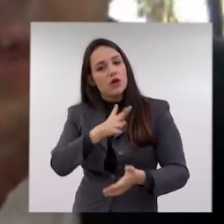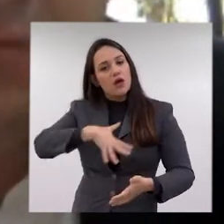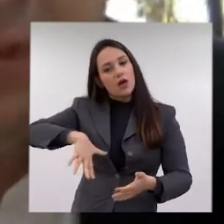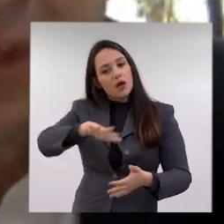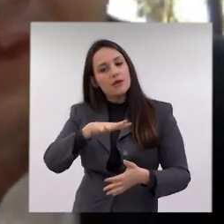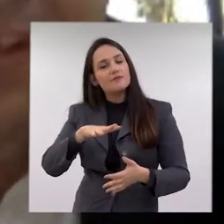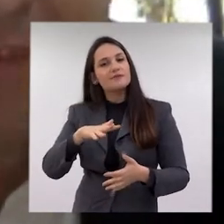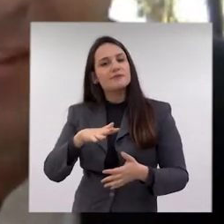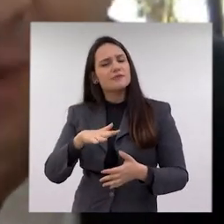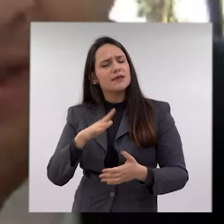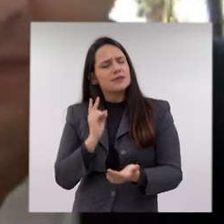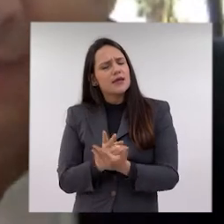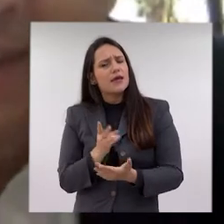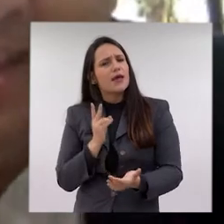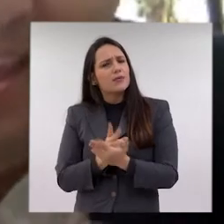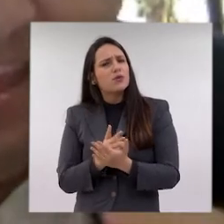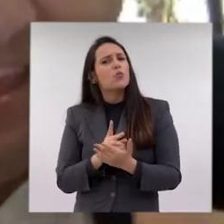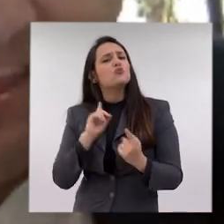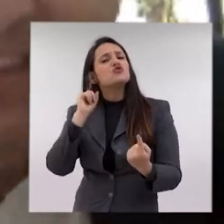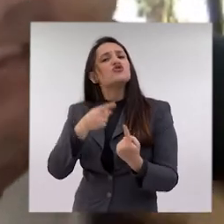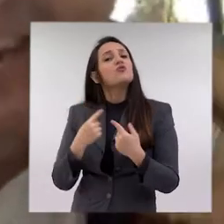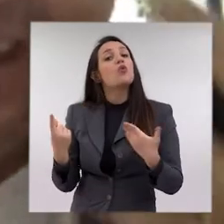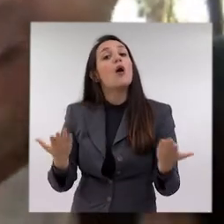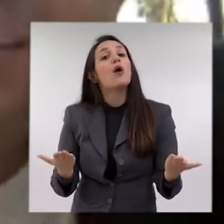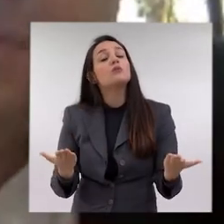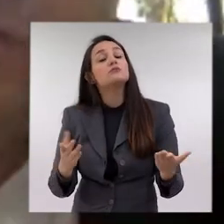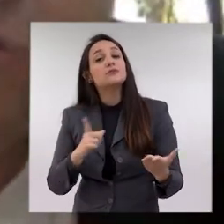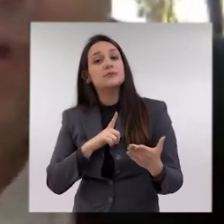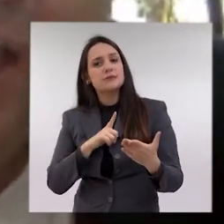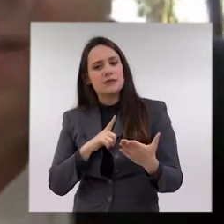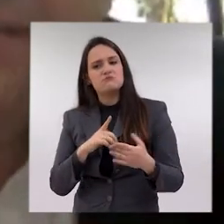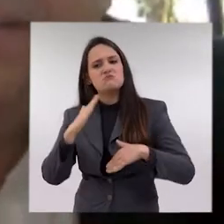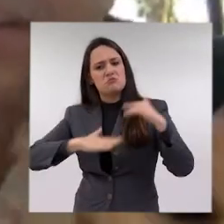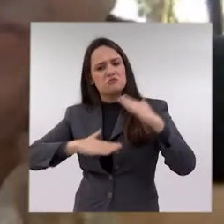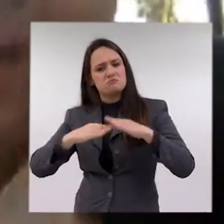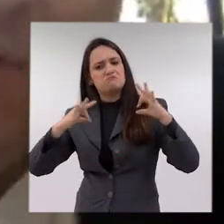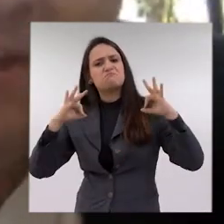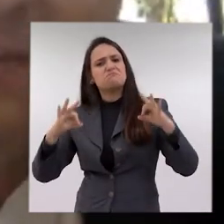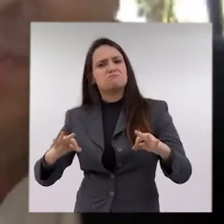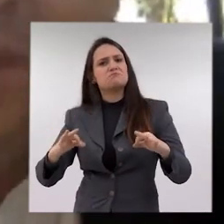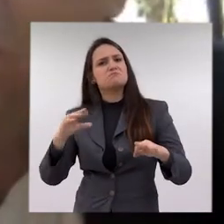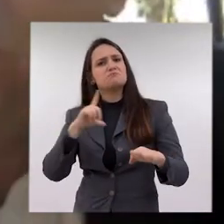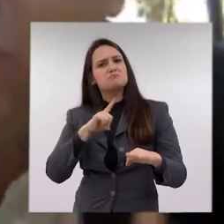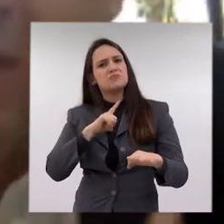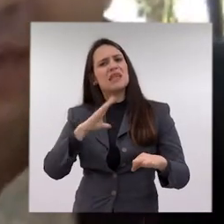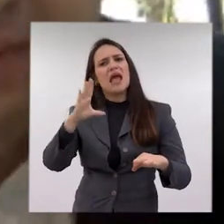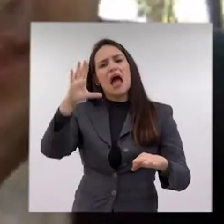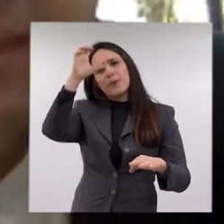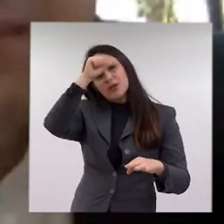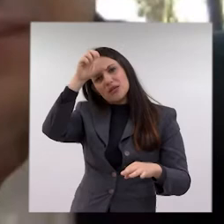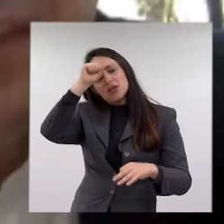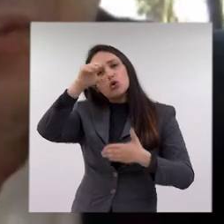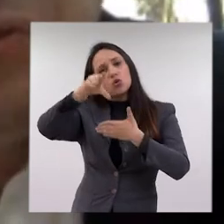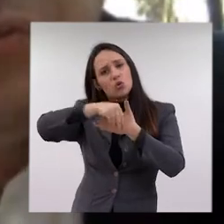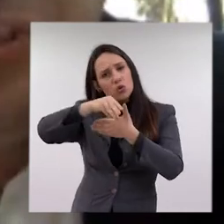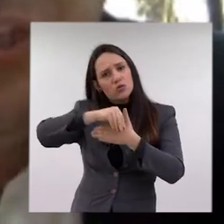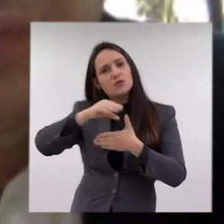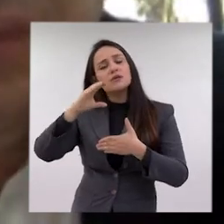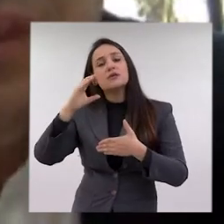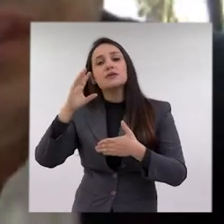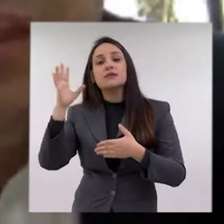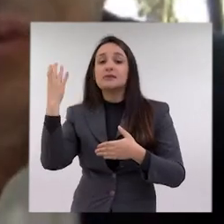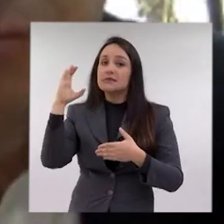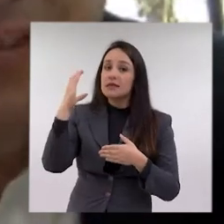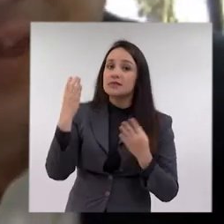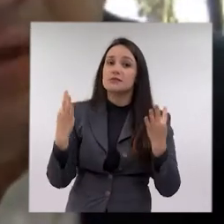nosso estado a cada vez mais entregar grandes profissionais, gerar conhecimento, gerar ciência,